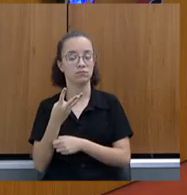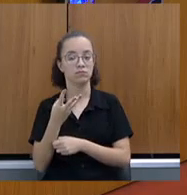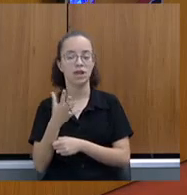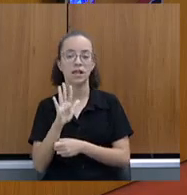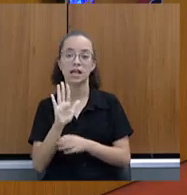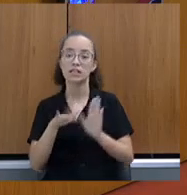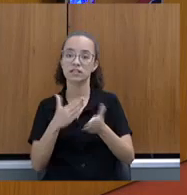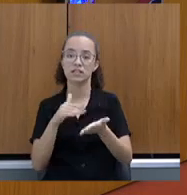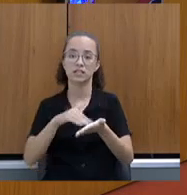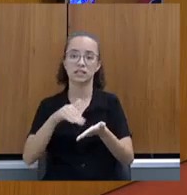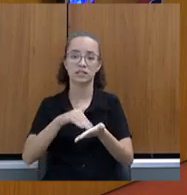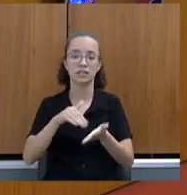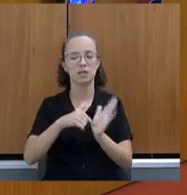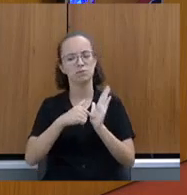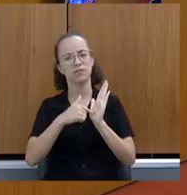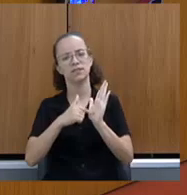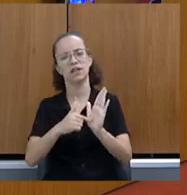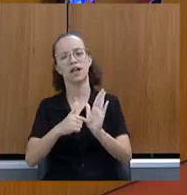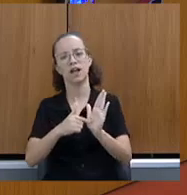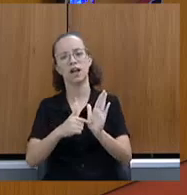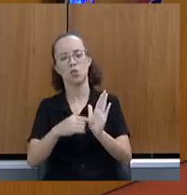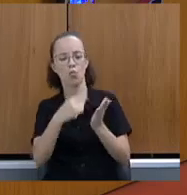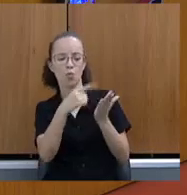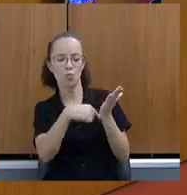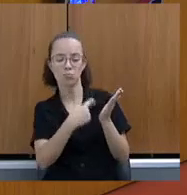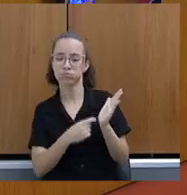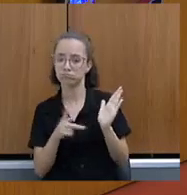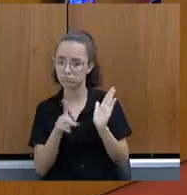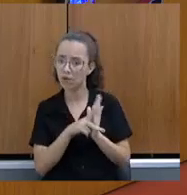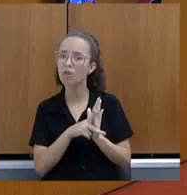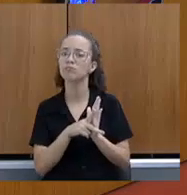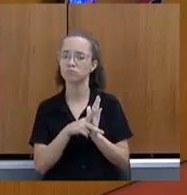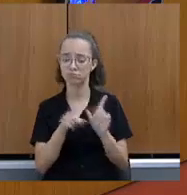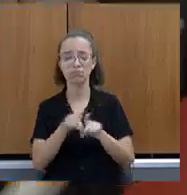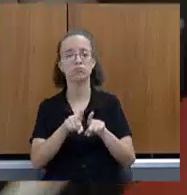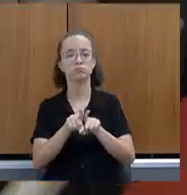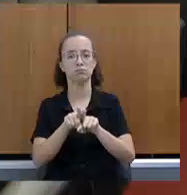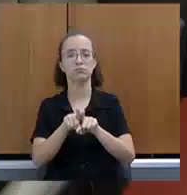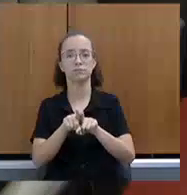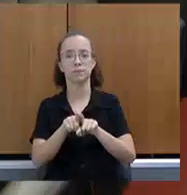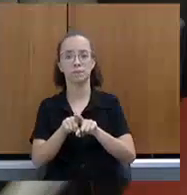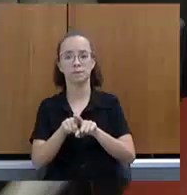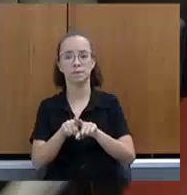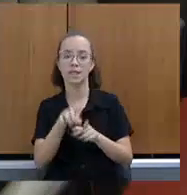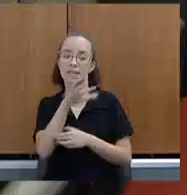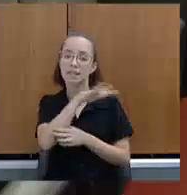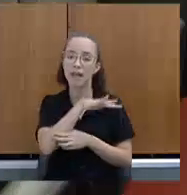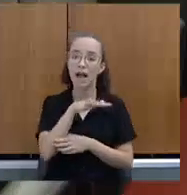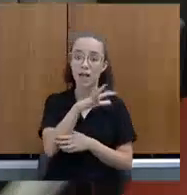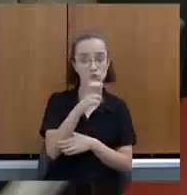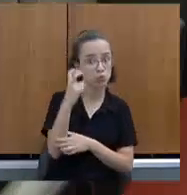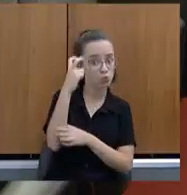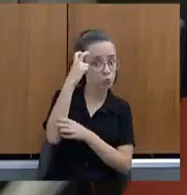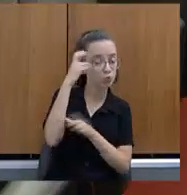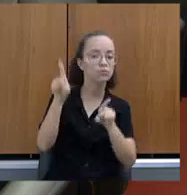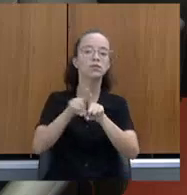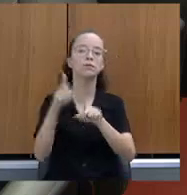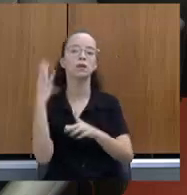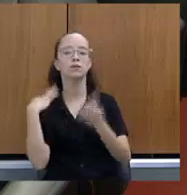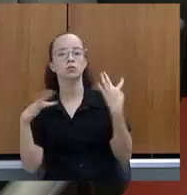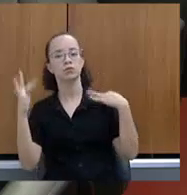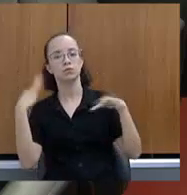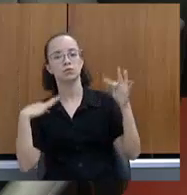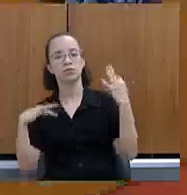poderia apresentar os parlamentares um post fora tanto na área de Cultura como de turismo